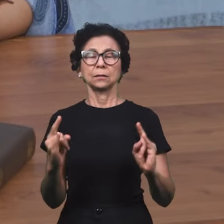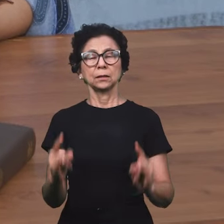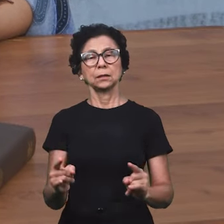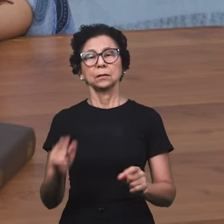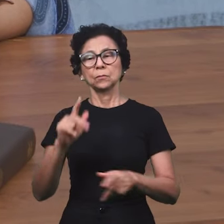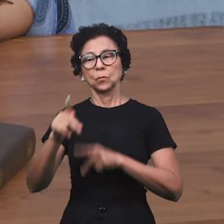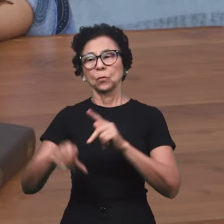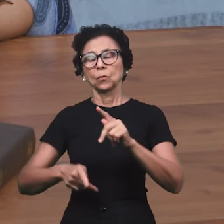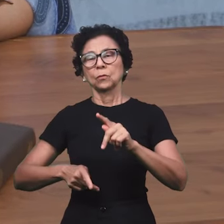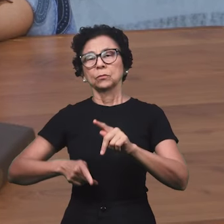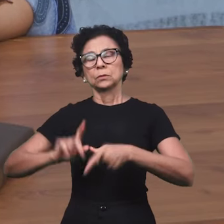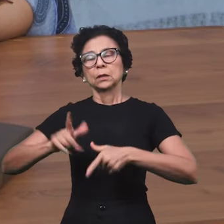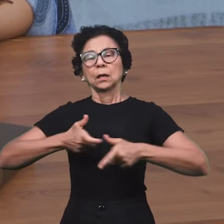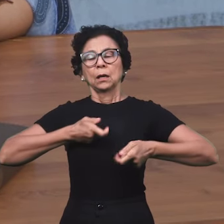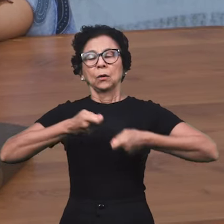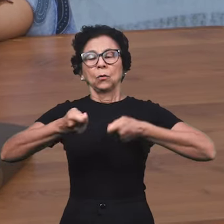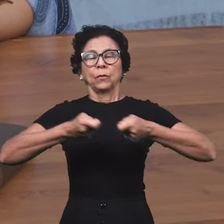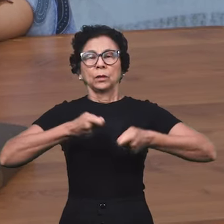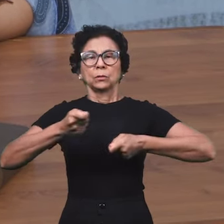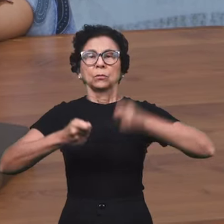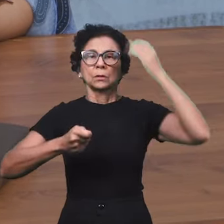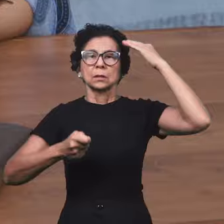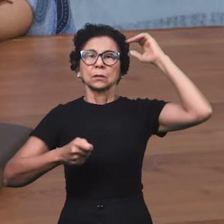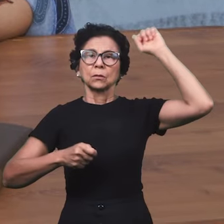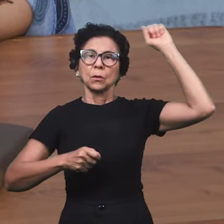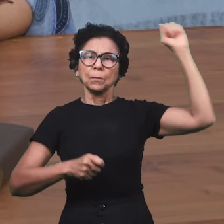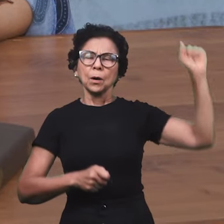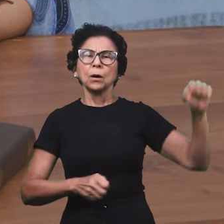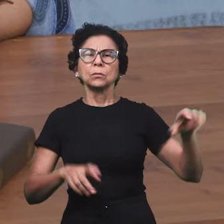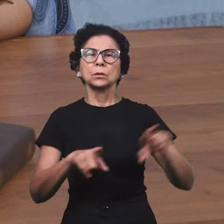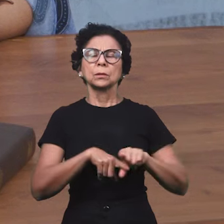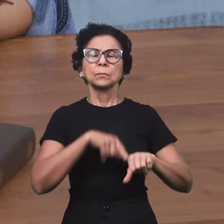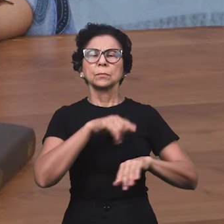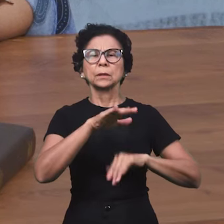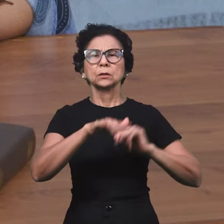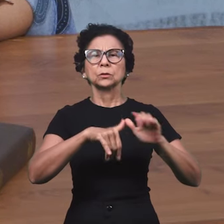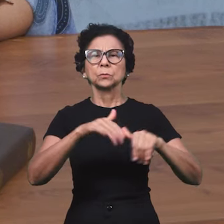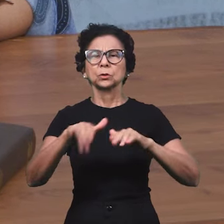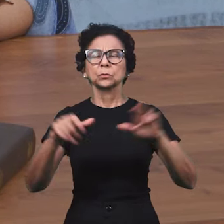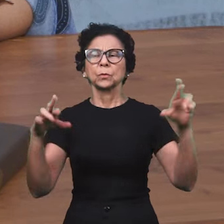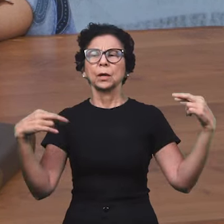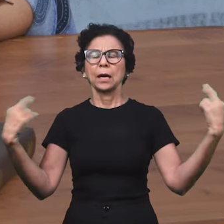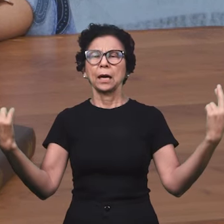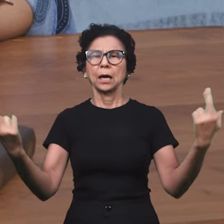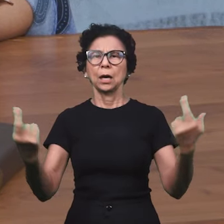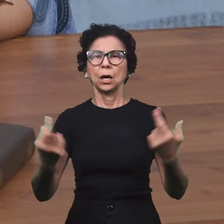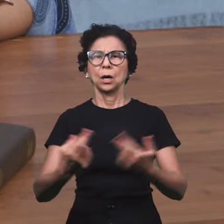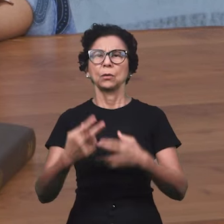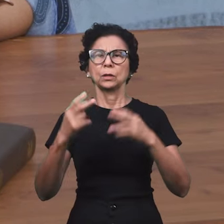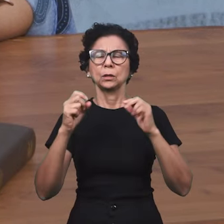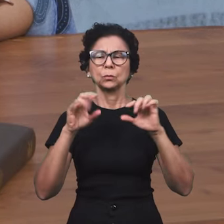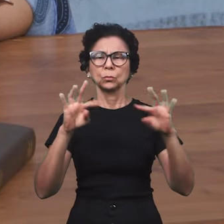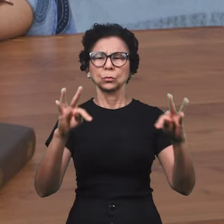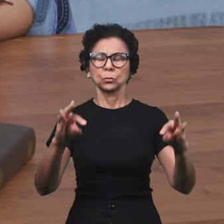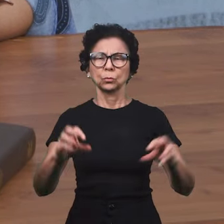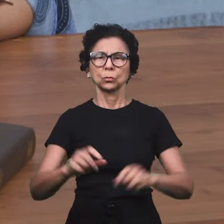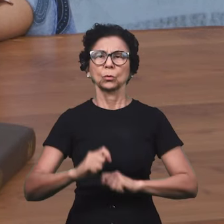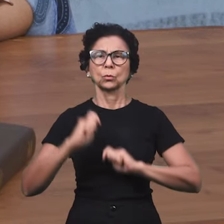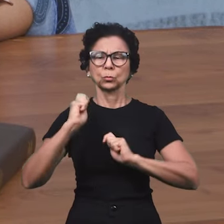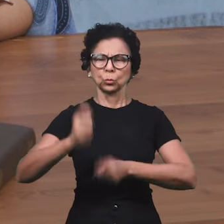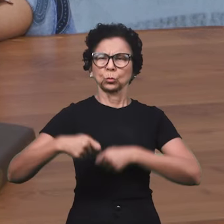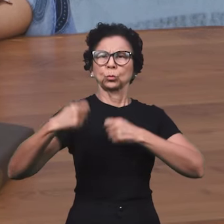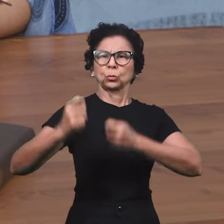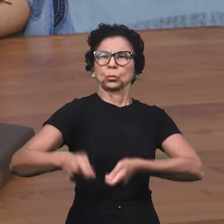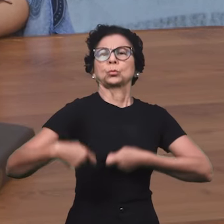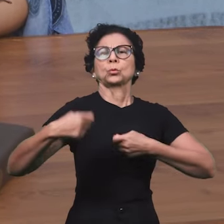Israel. E Salomão ajuntou carros e cavaleiros, e teve 1.400 carros